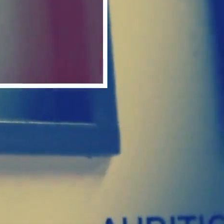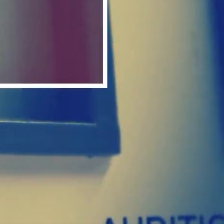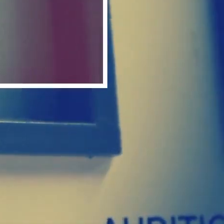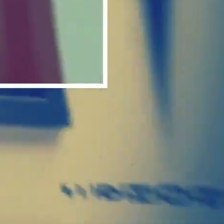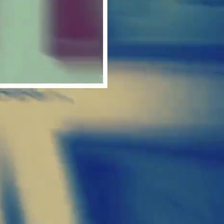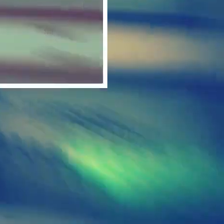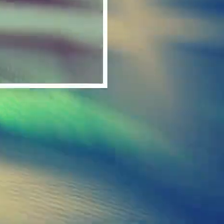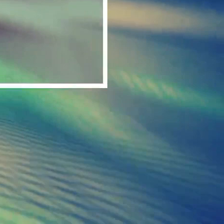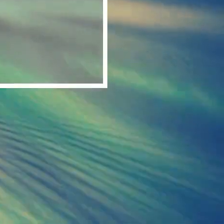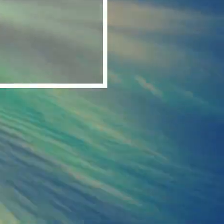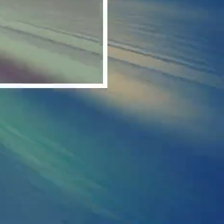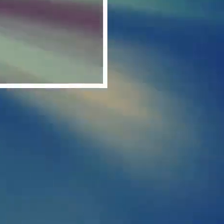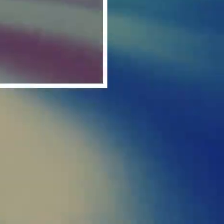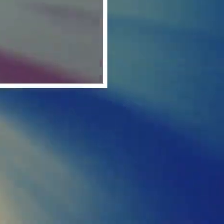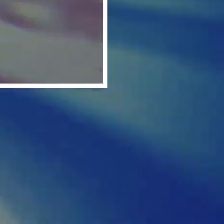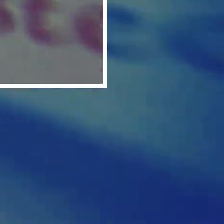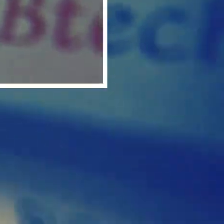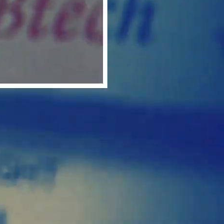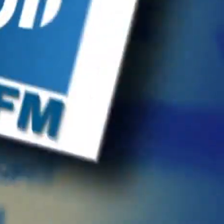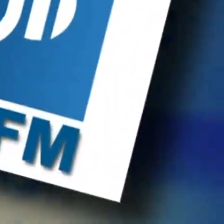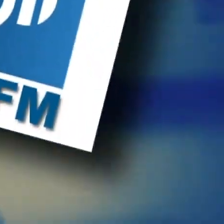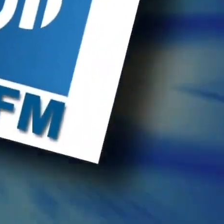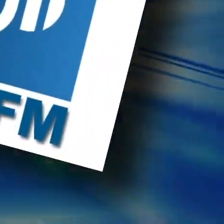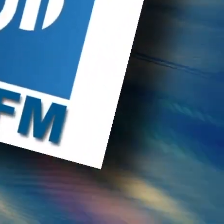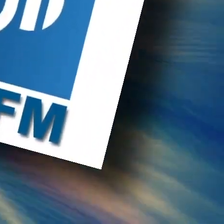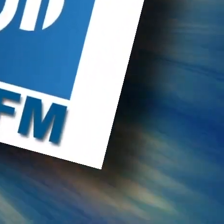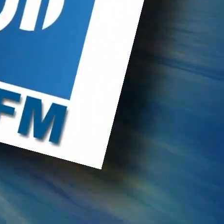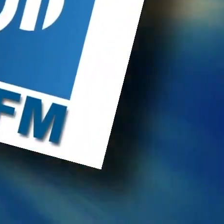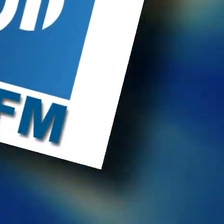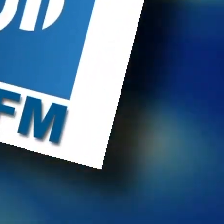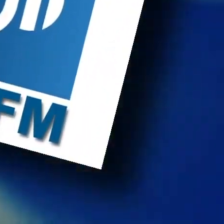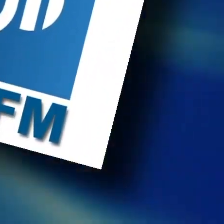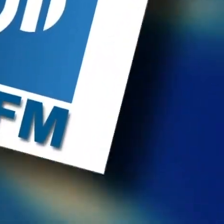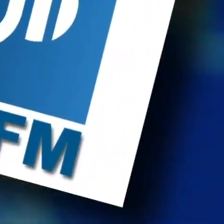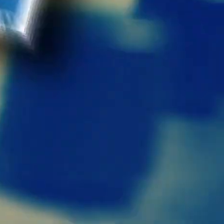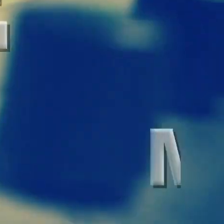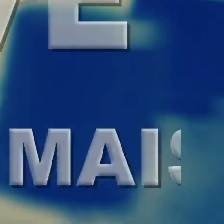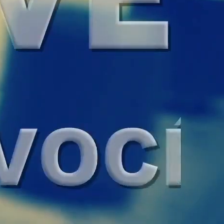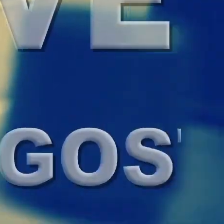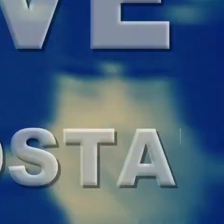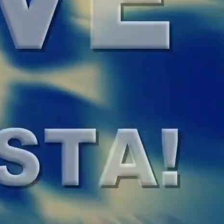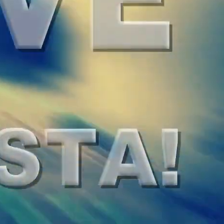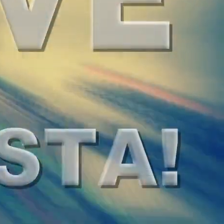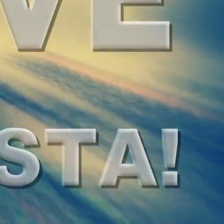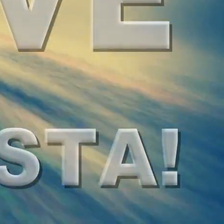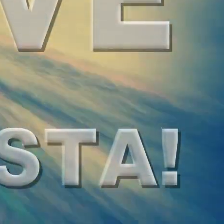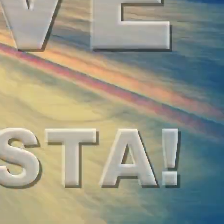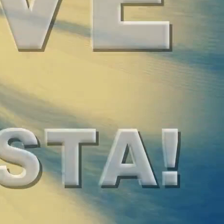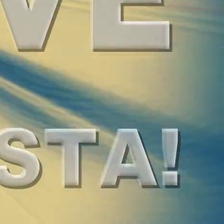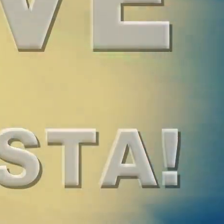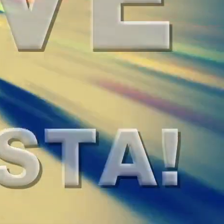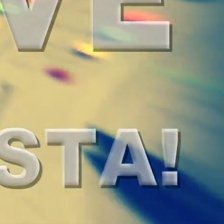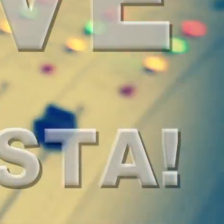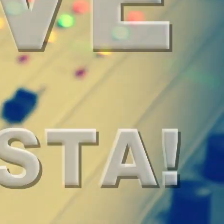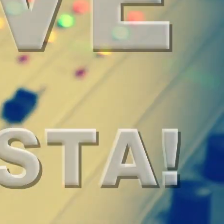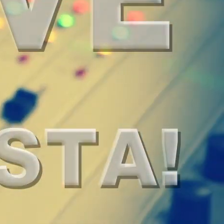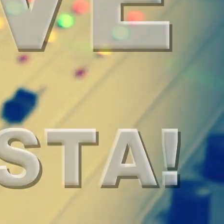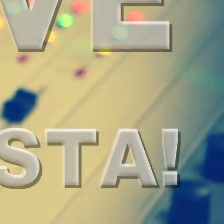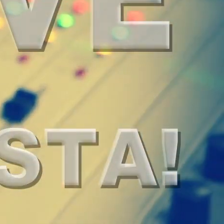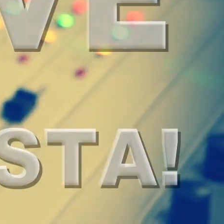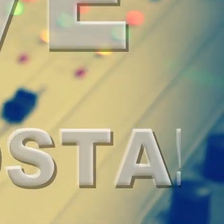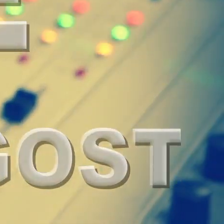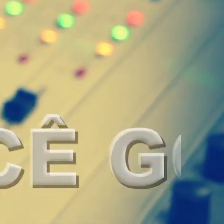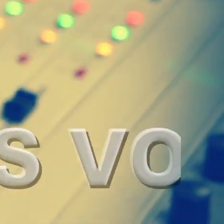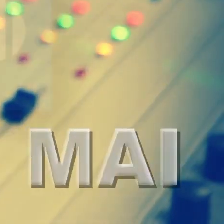a vida nunca tem fim quanto mais você ouve mais você